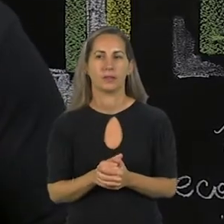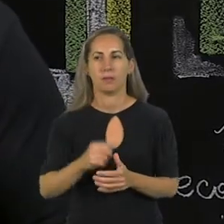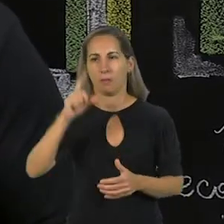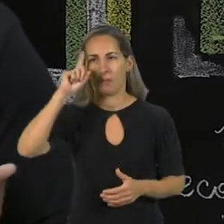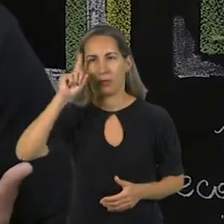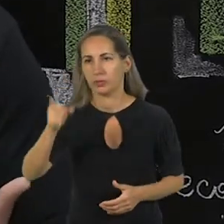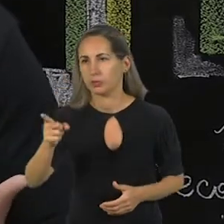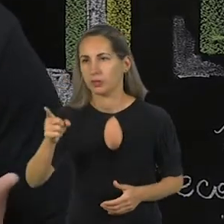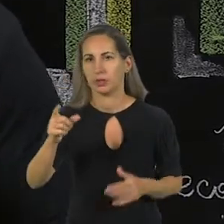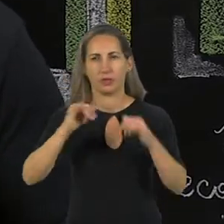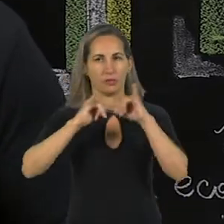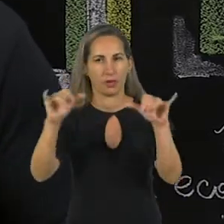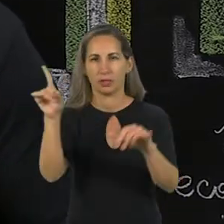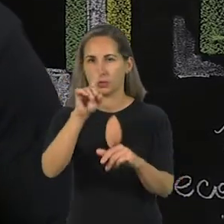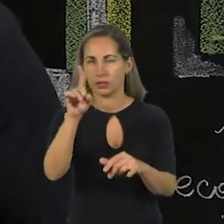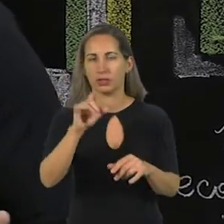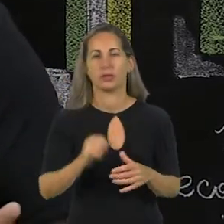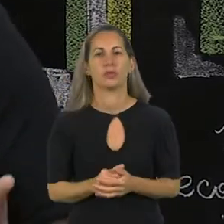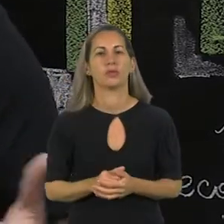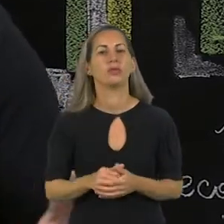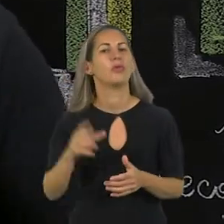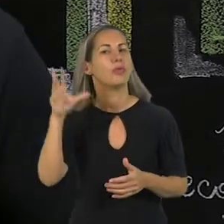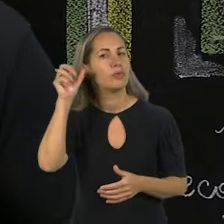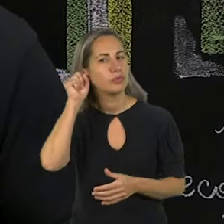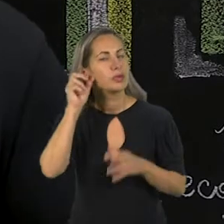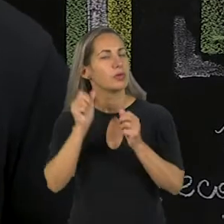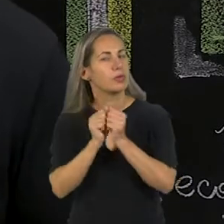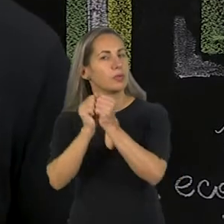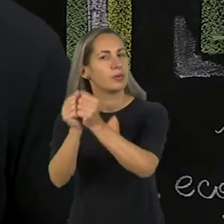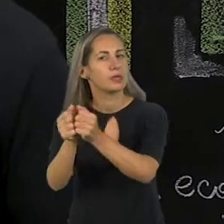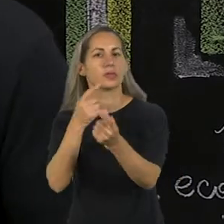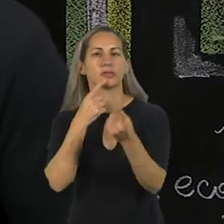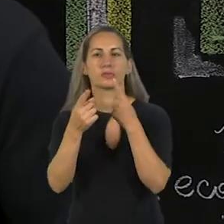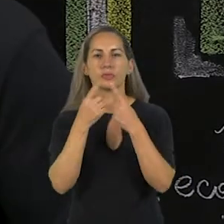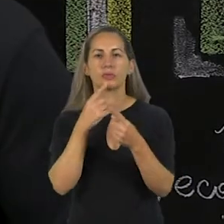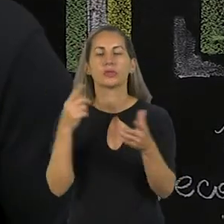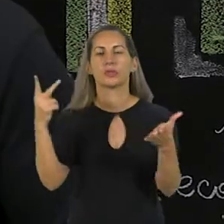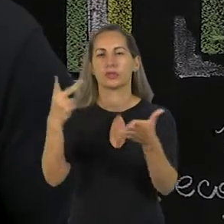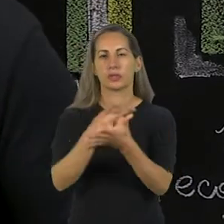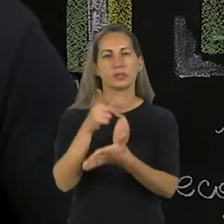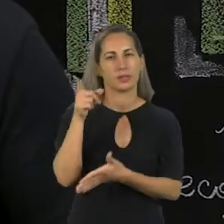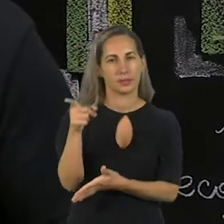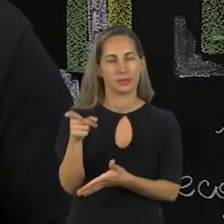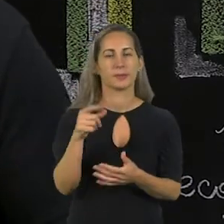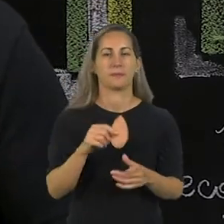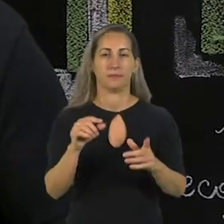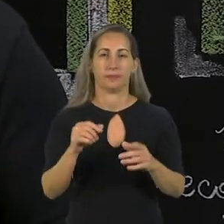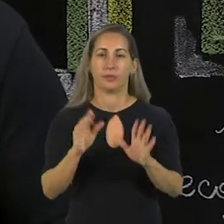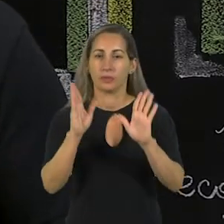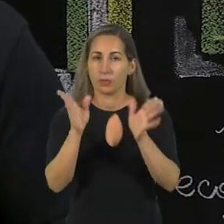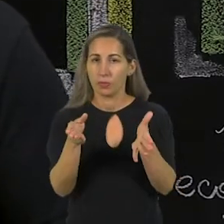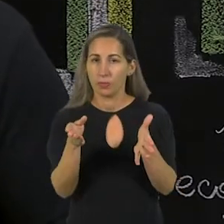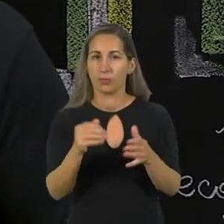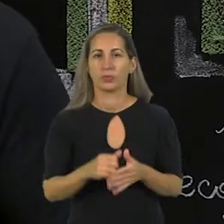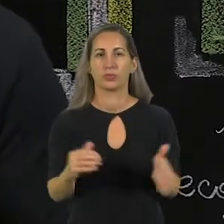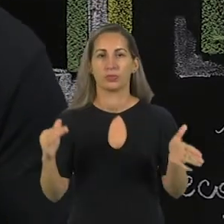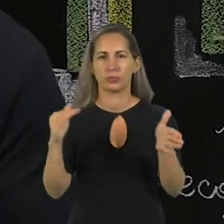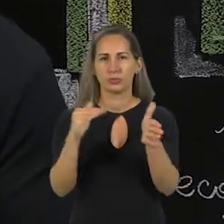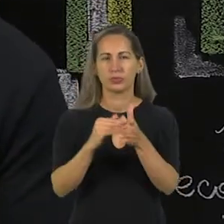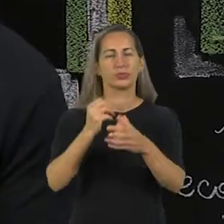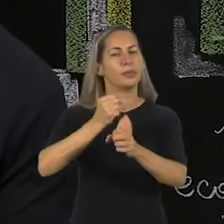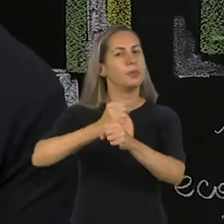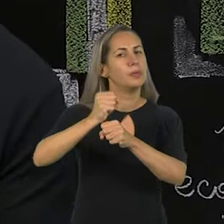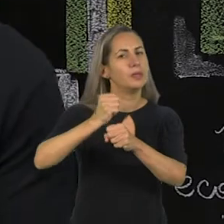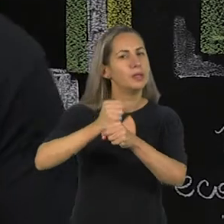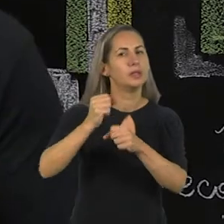poder de fala, mas ela vai ouvir e acompanhar as discussões que estão acontecendo ali. Agora, nos últimos